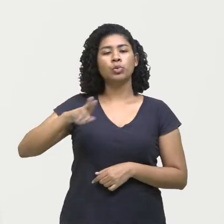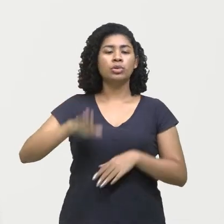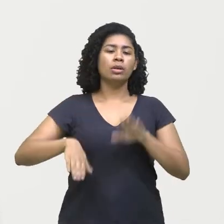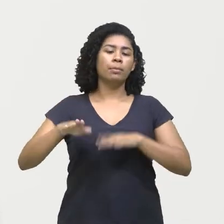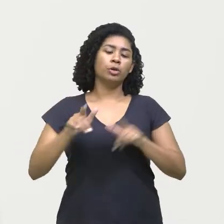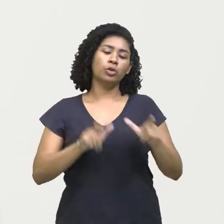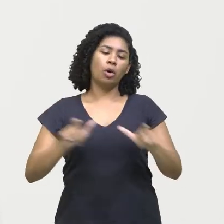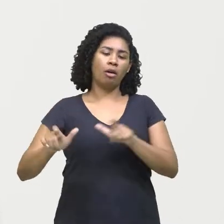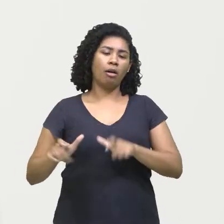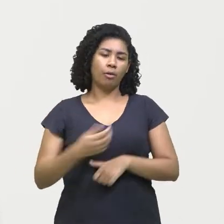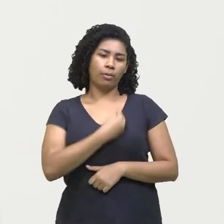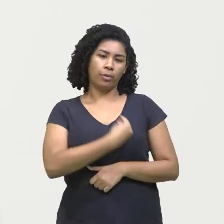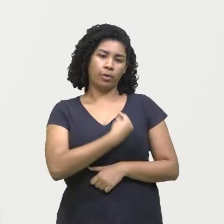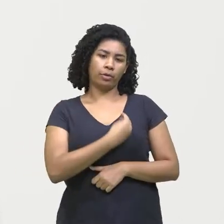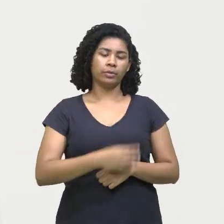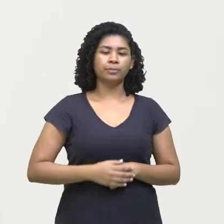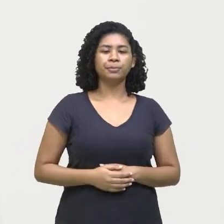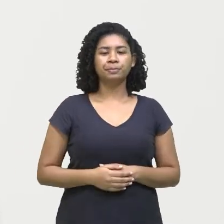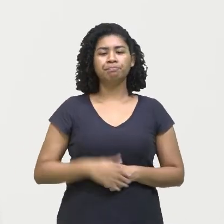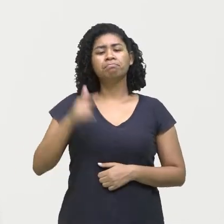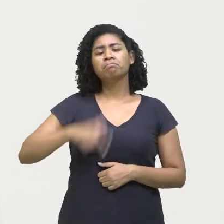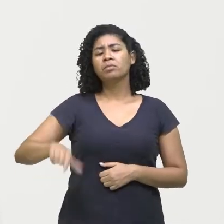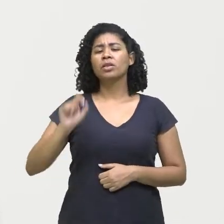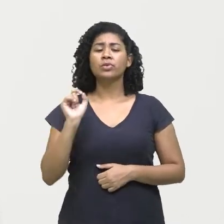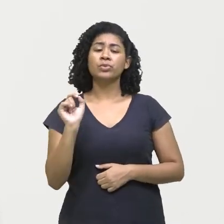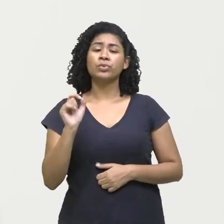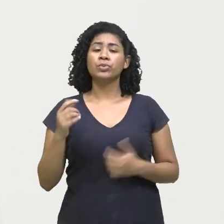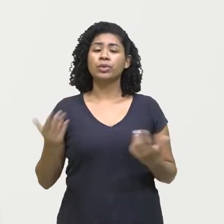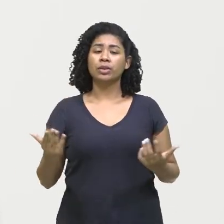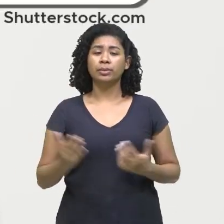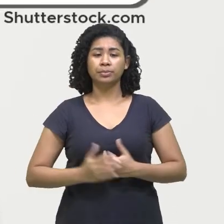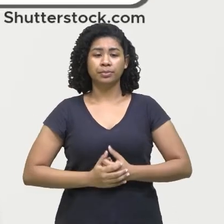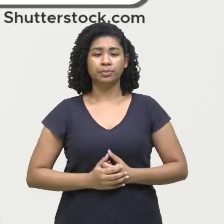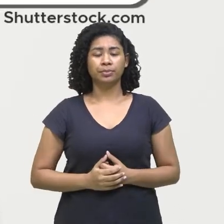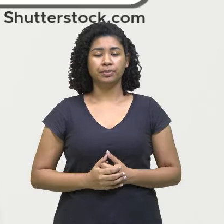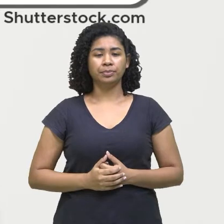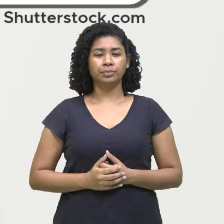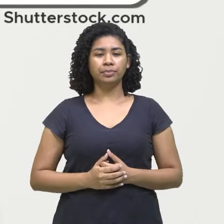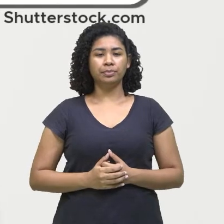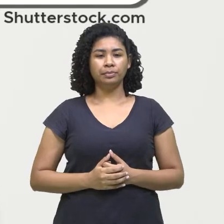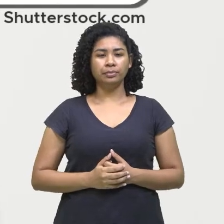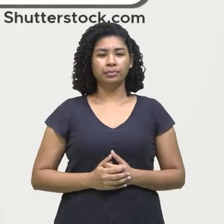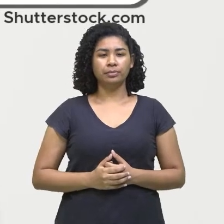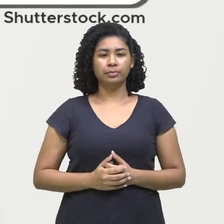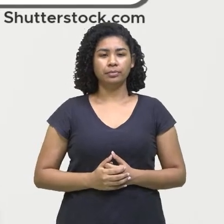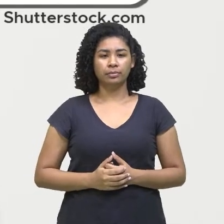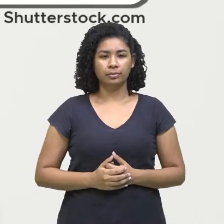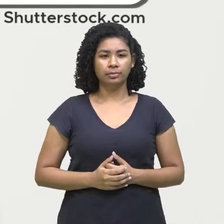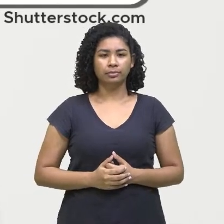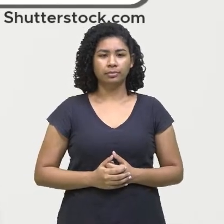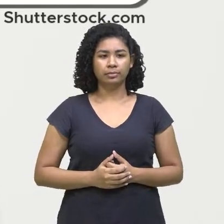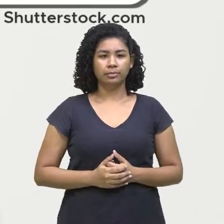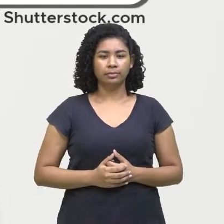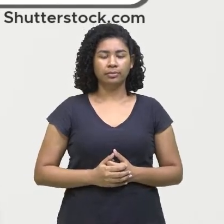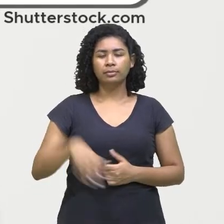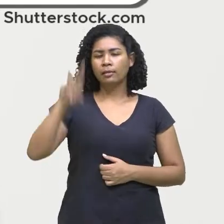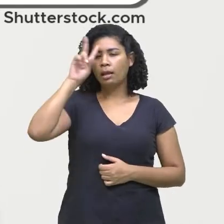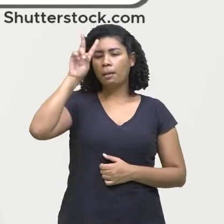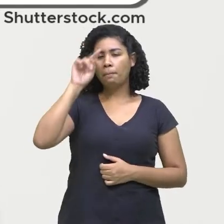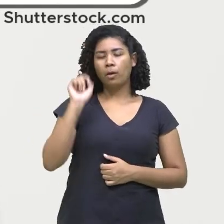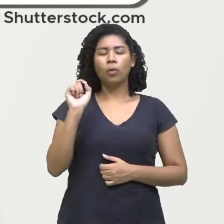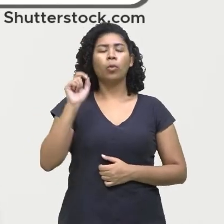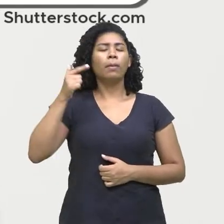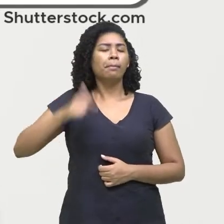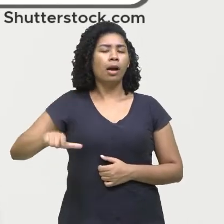região. Que mais que nós temos para relembrar sobre variação linguística? Então, olha só,